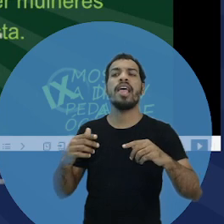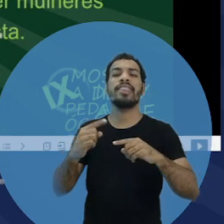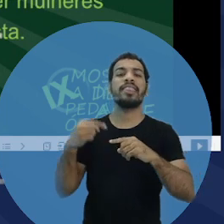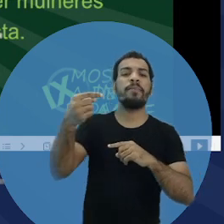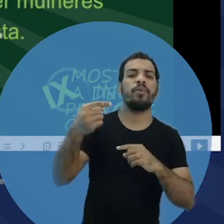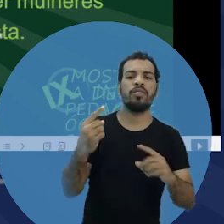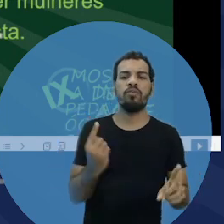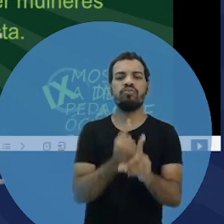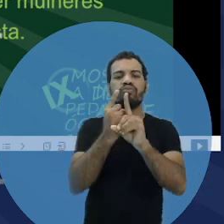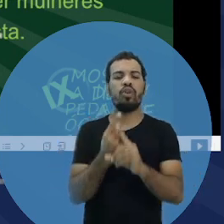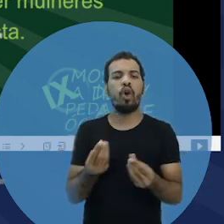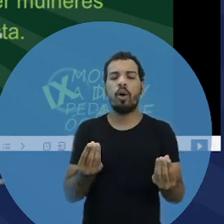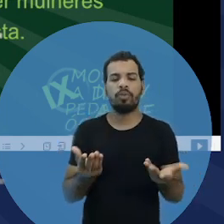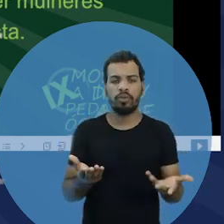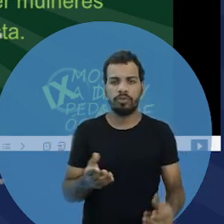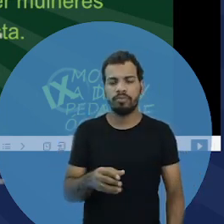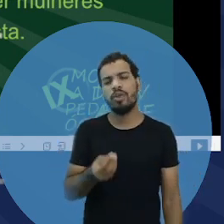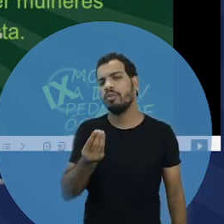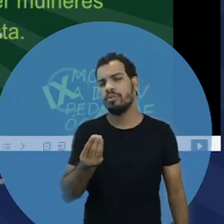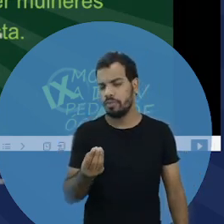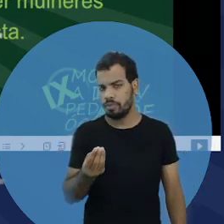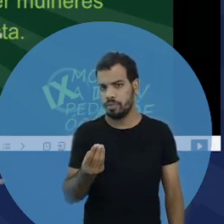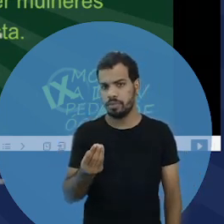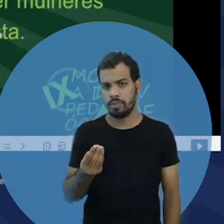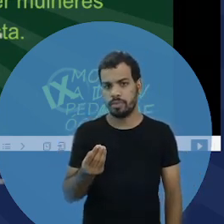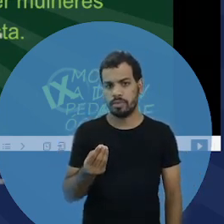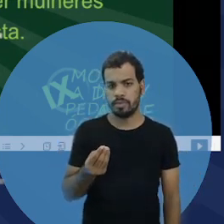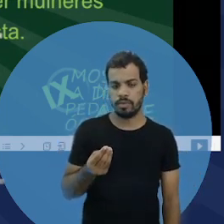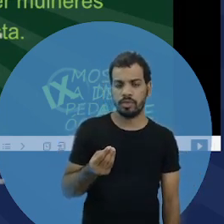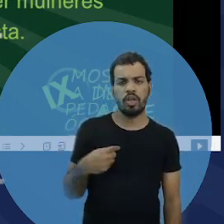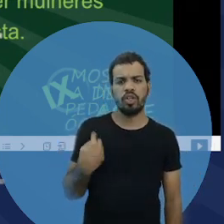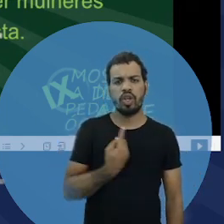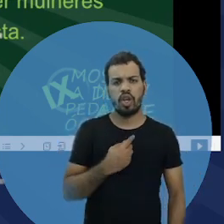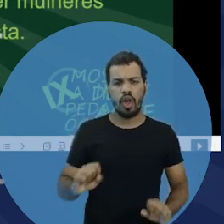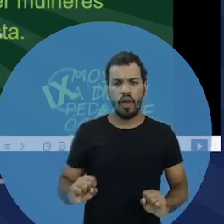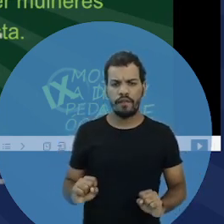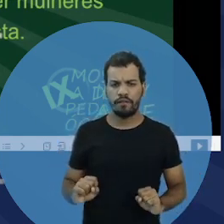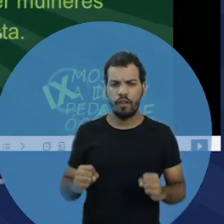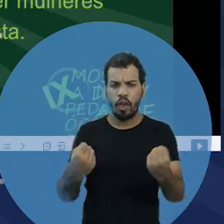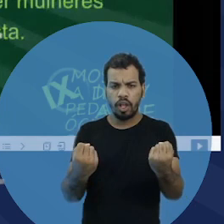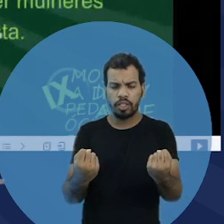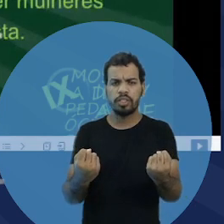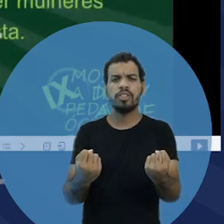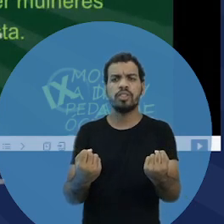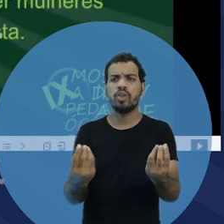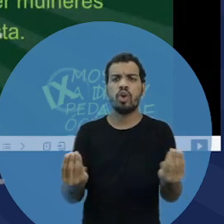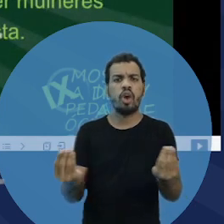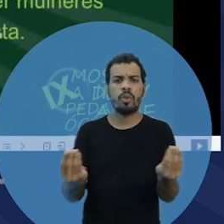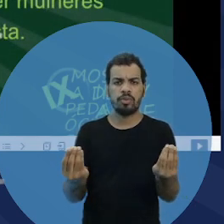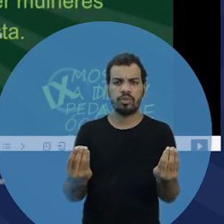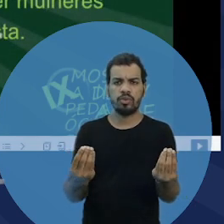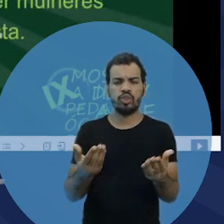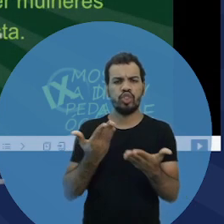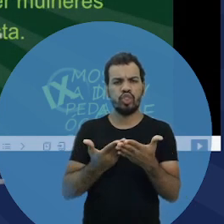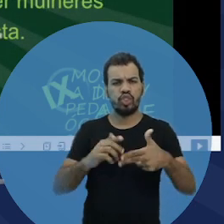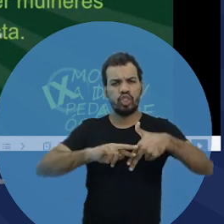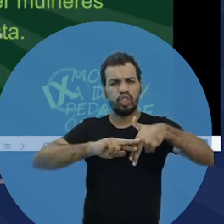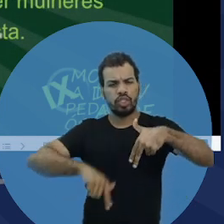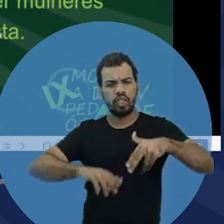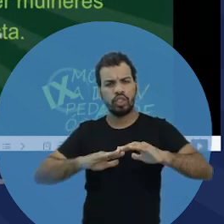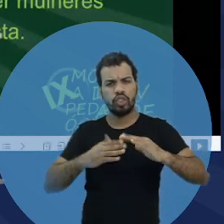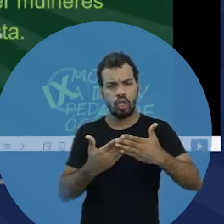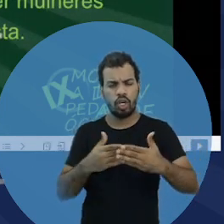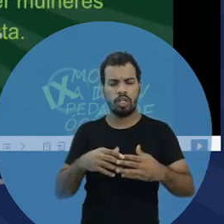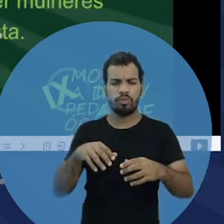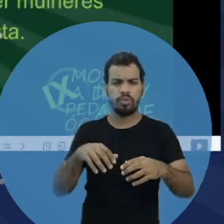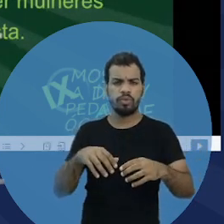mais ainda, como a gente vai se fortalecer em relação ao núcleo de estudos de gênero de uma escola do sertão, em